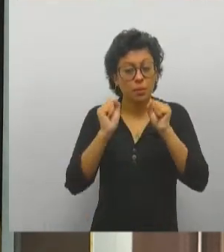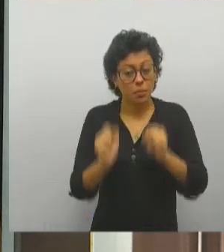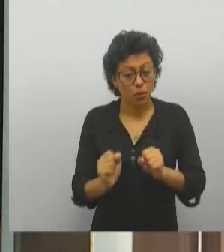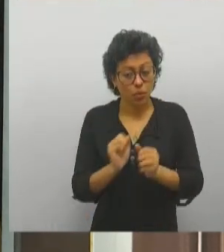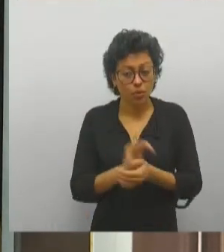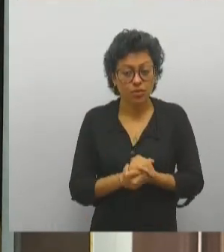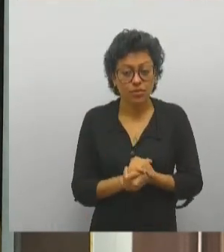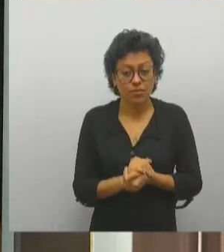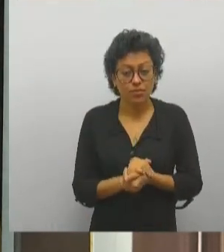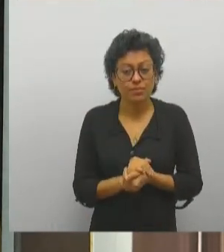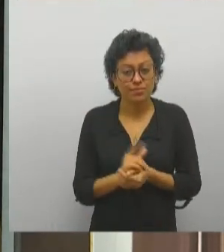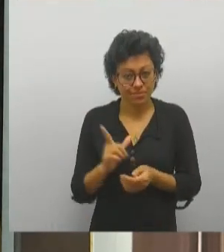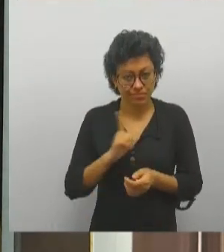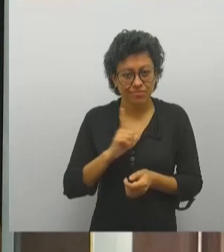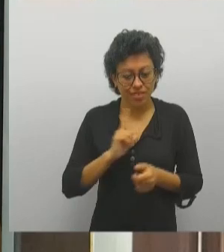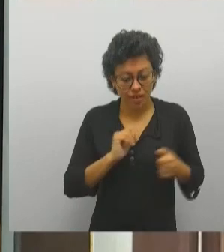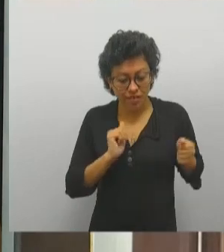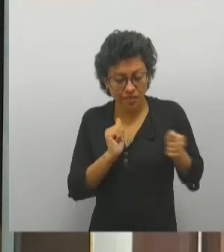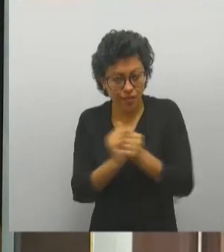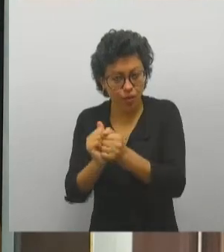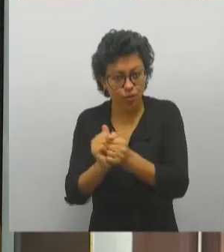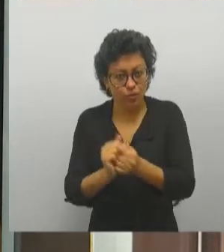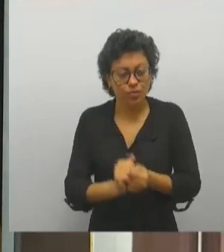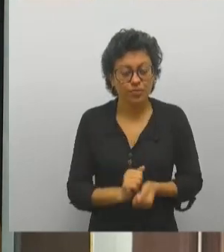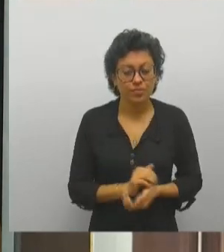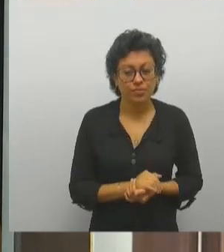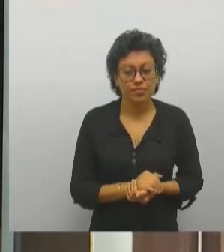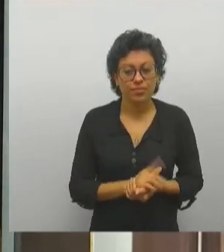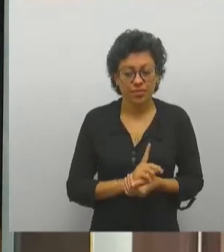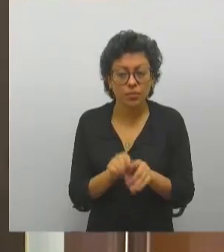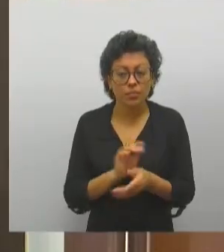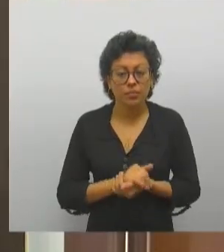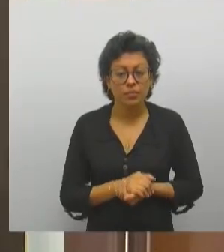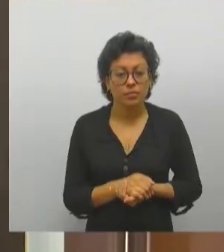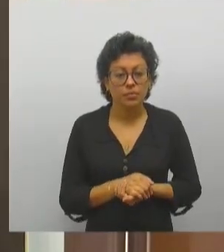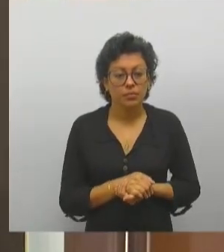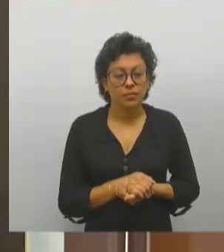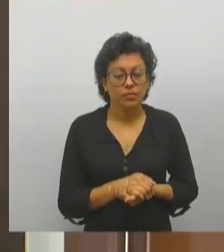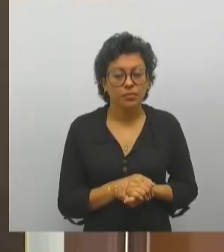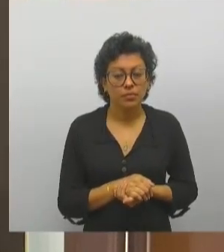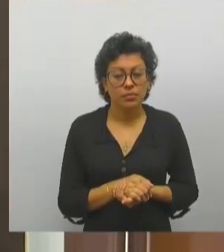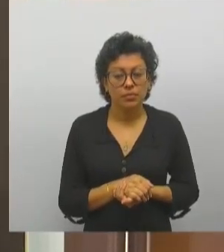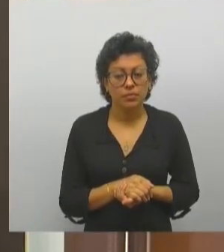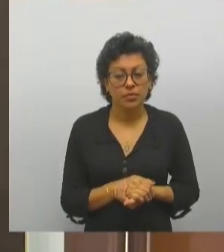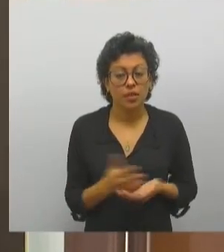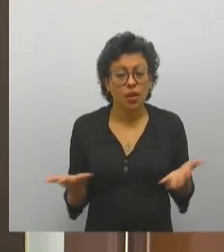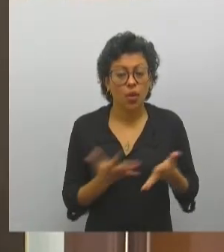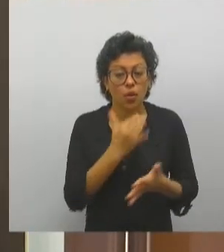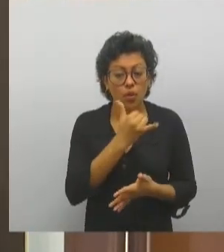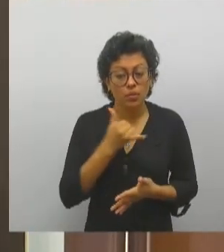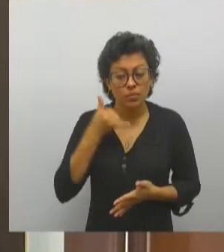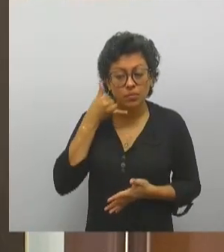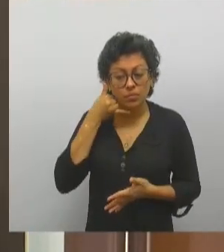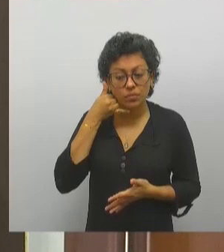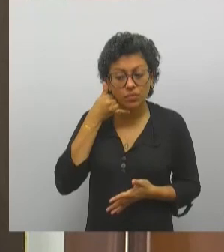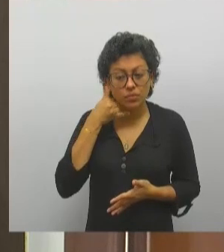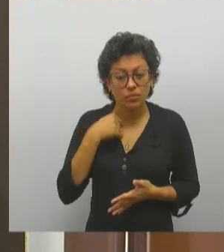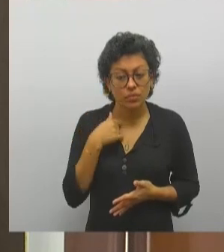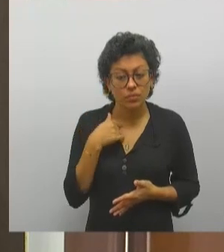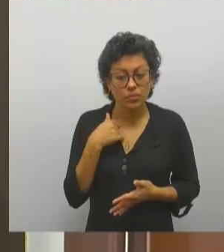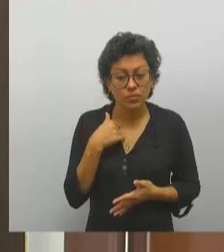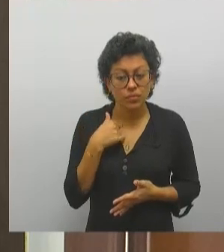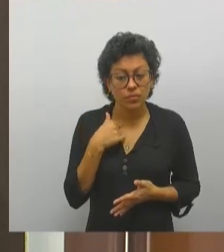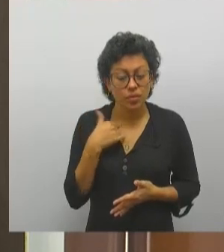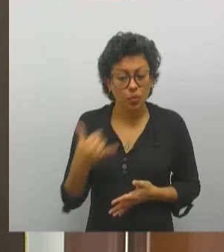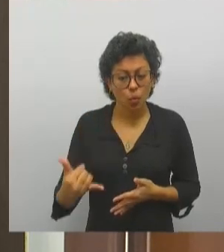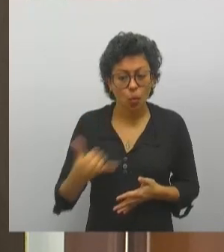possa abraçar essa campanha e doar sangue. Na tribuna, o vereador Jorge Eduardo Mascotti chamou